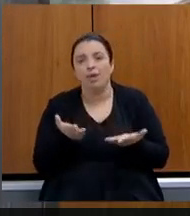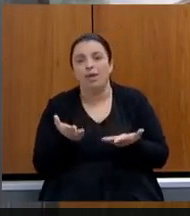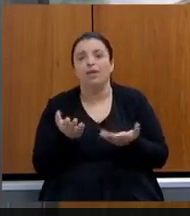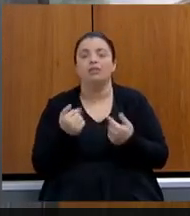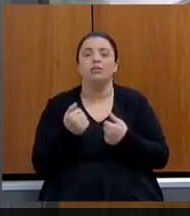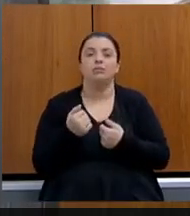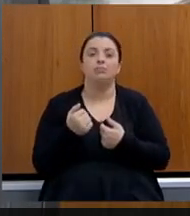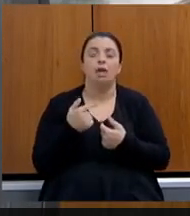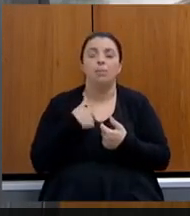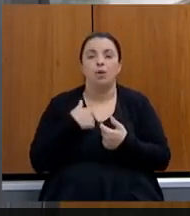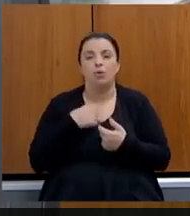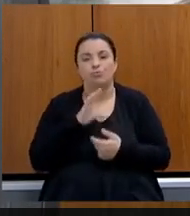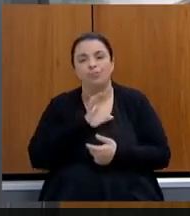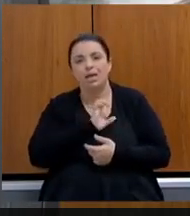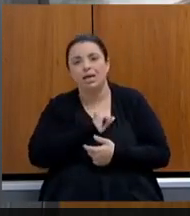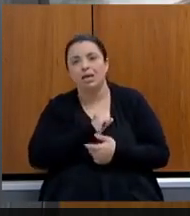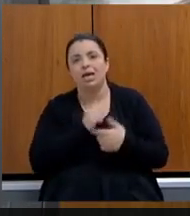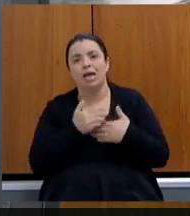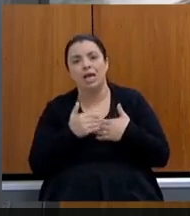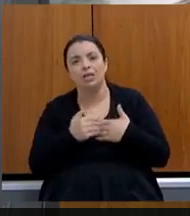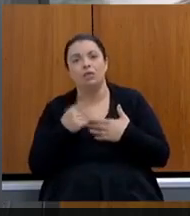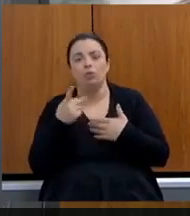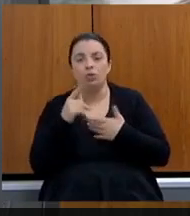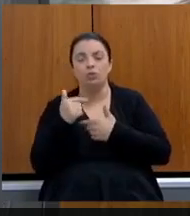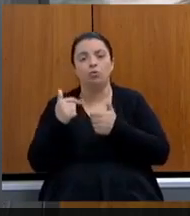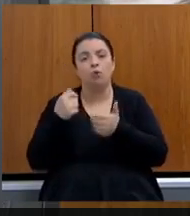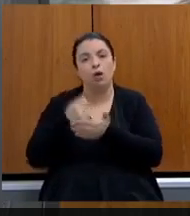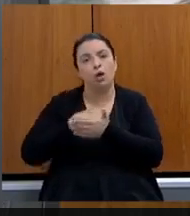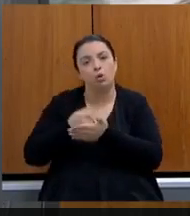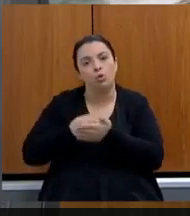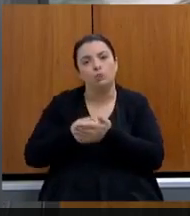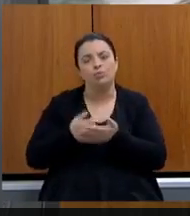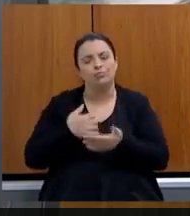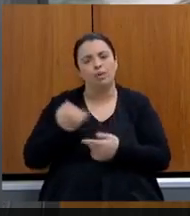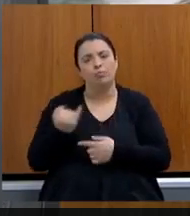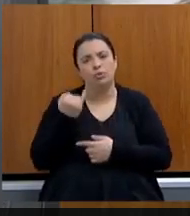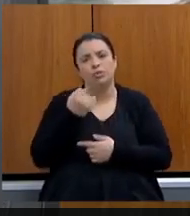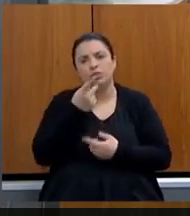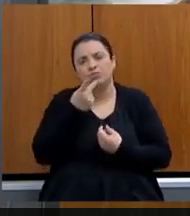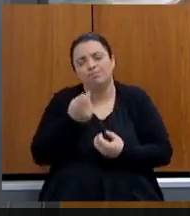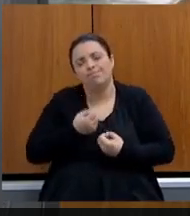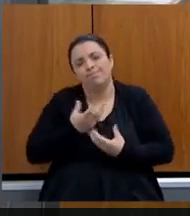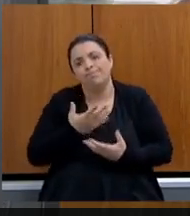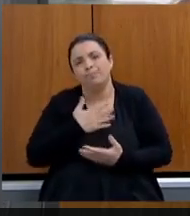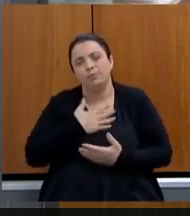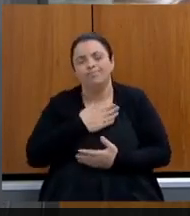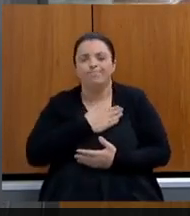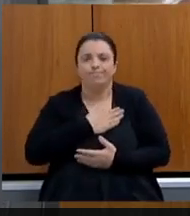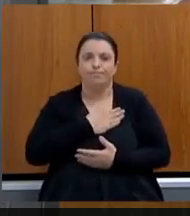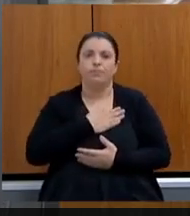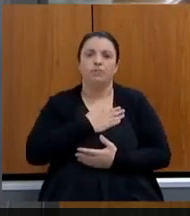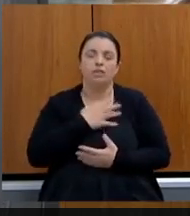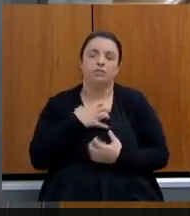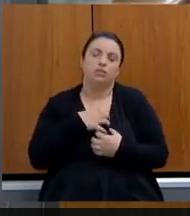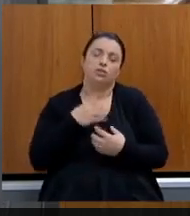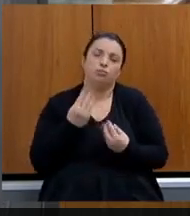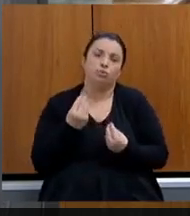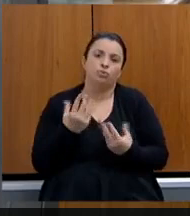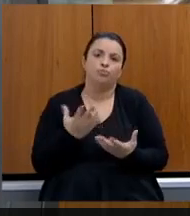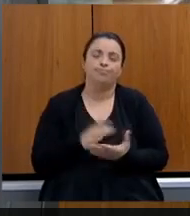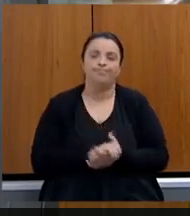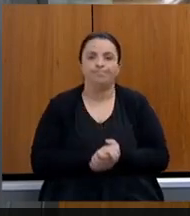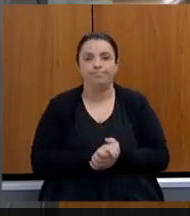é muito muito importante para mim expressar meus sentimentos em relação deputada a